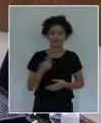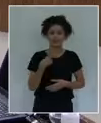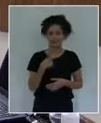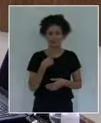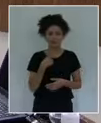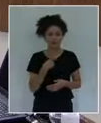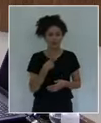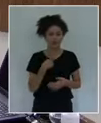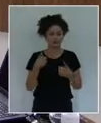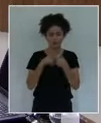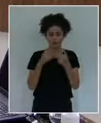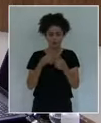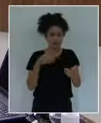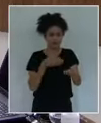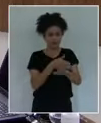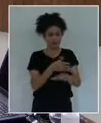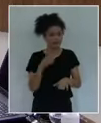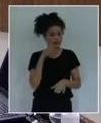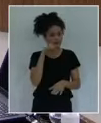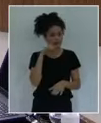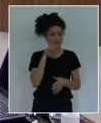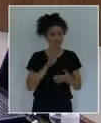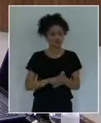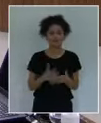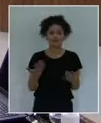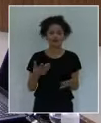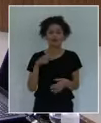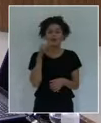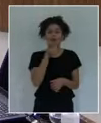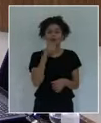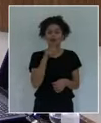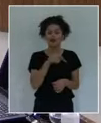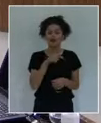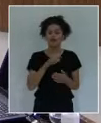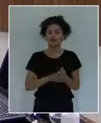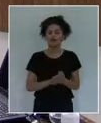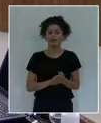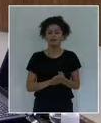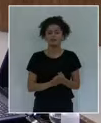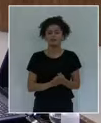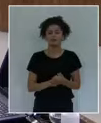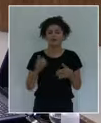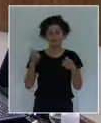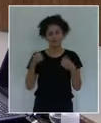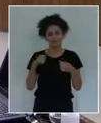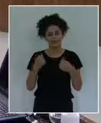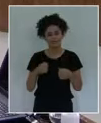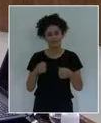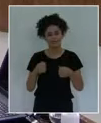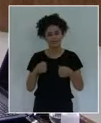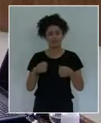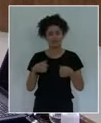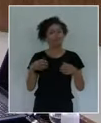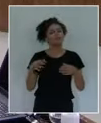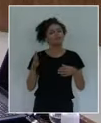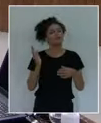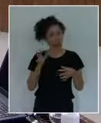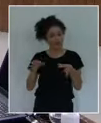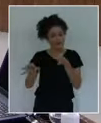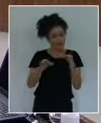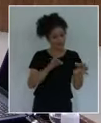e a gente espera que, né? Aquele local ali é um dos locais que estão sendo feitas as metas de trabalho para a gente ver se a gente